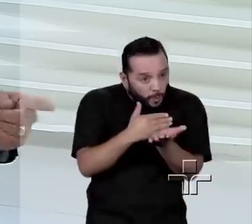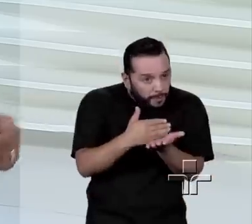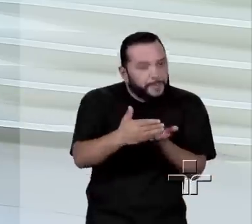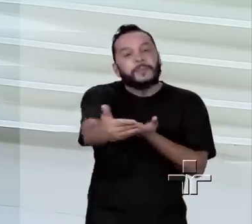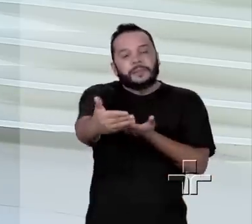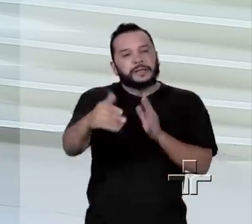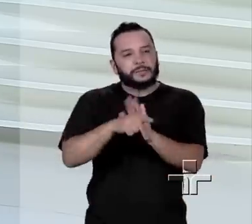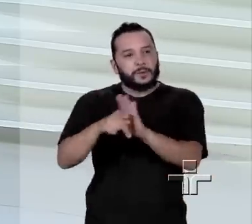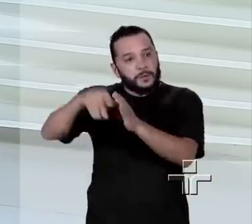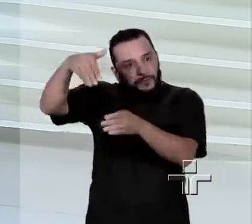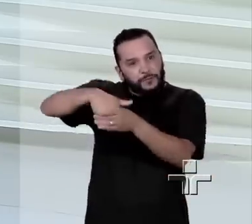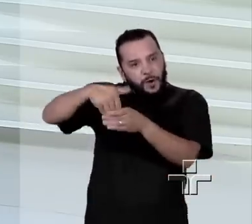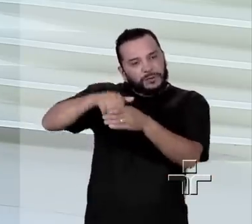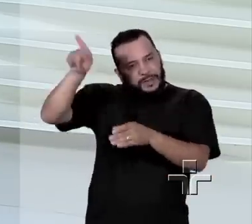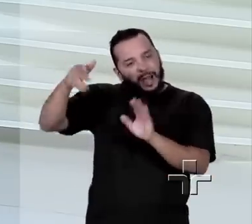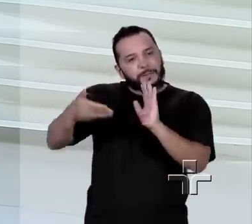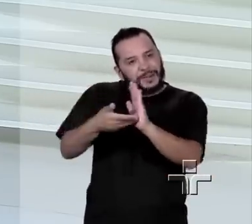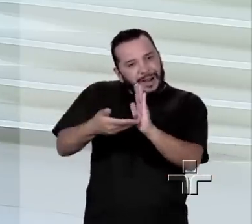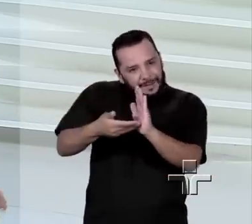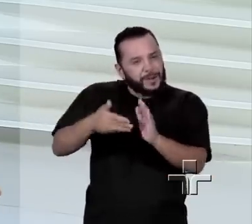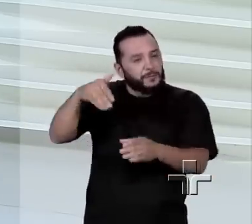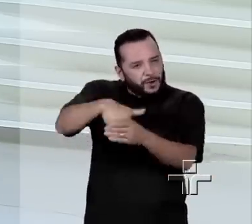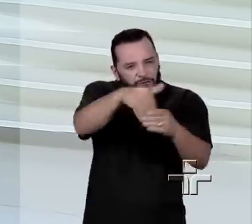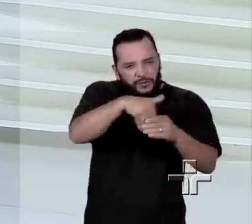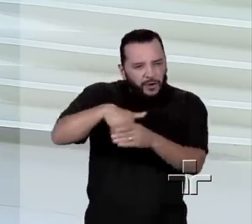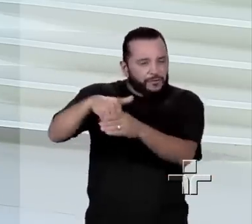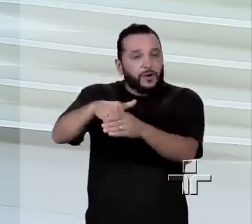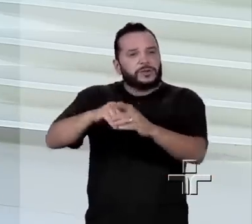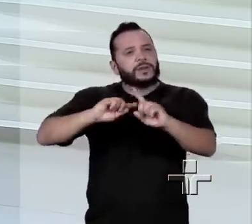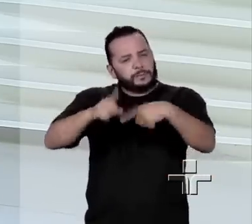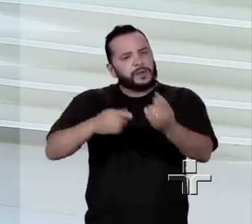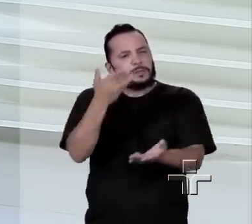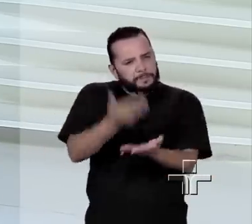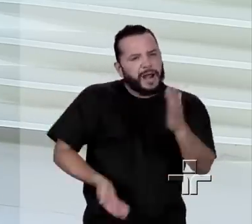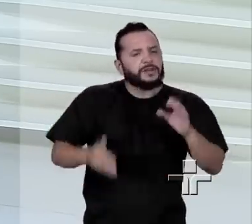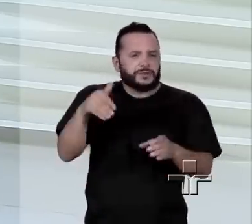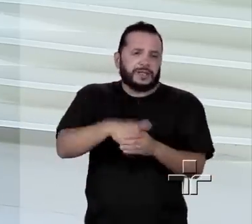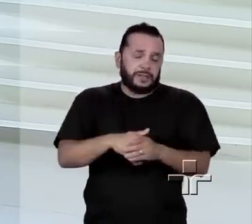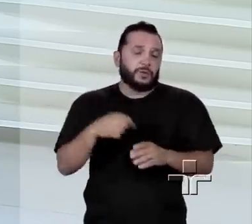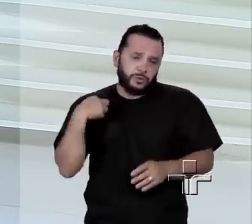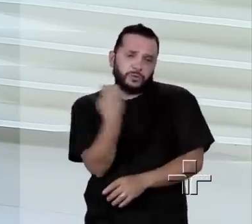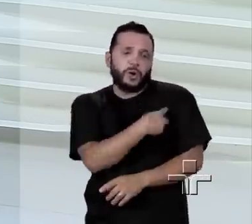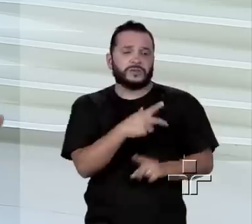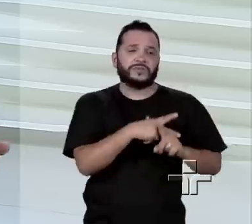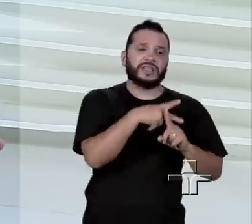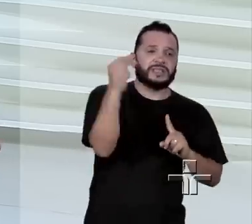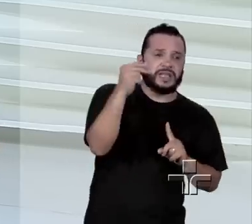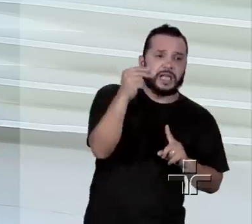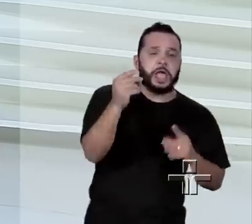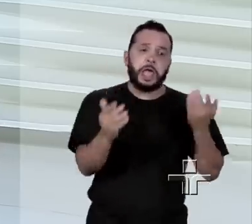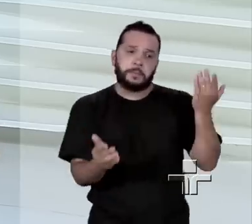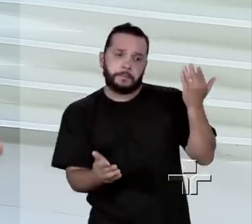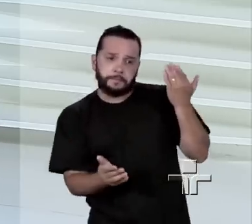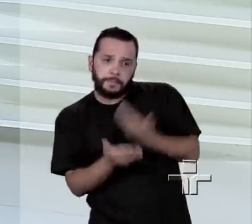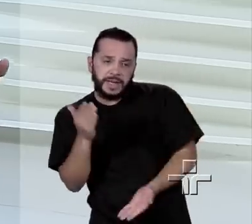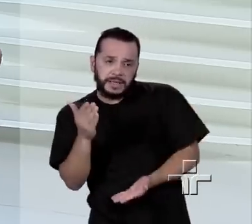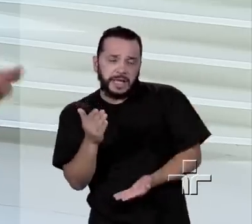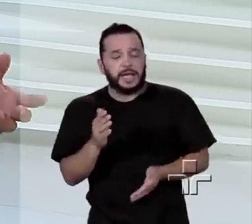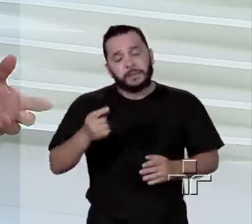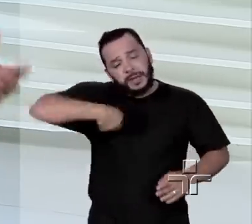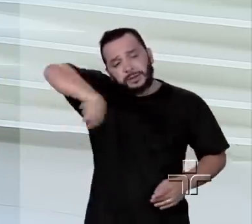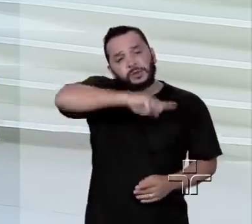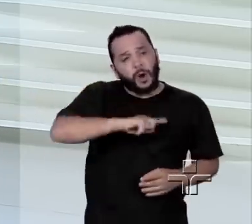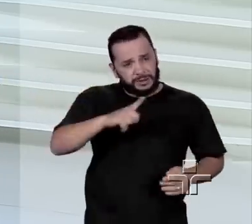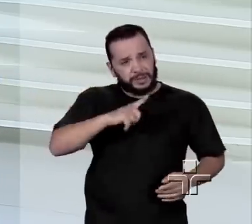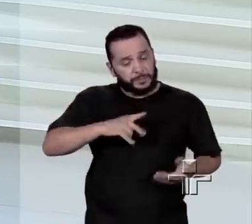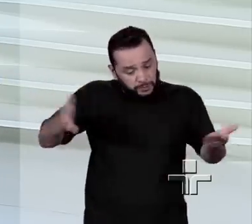votações que são importantes para o governo. Então, nós vamos vencer, nós vamos perder, nós vamos construir, mas nós temos